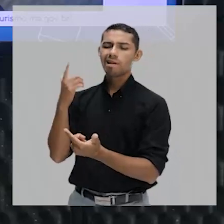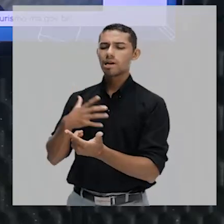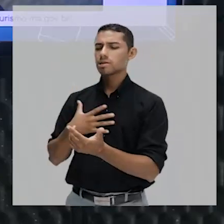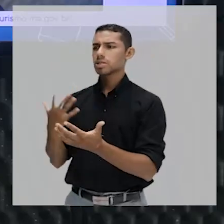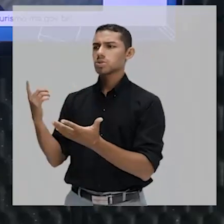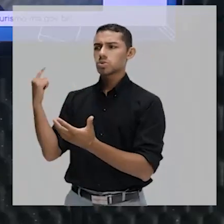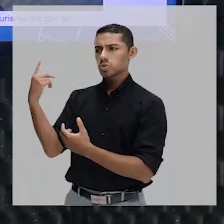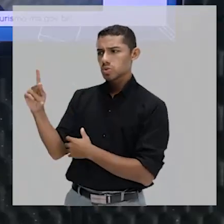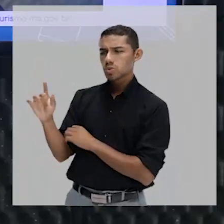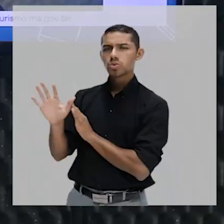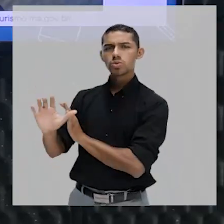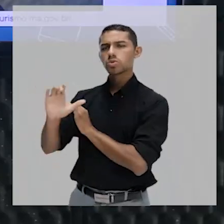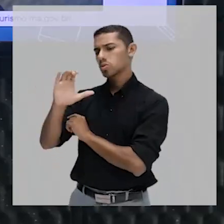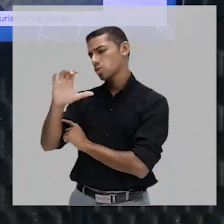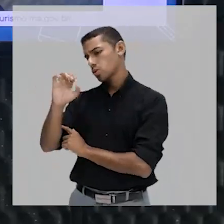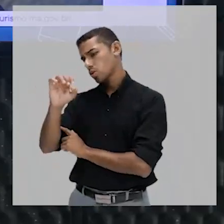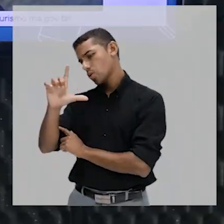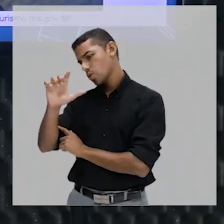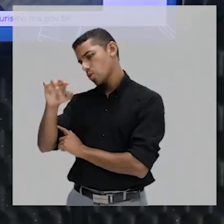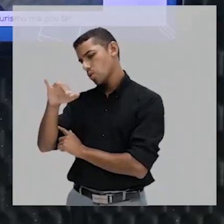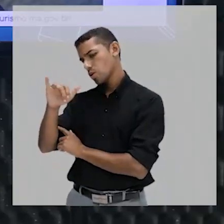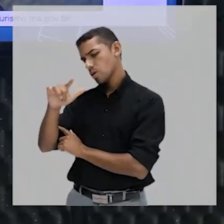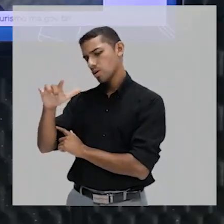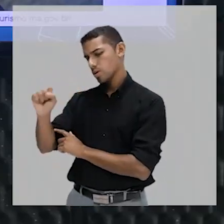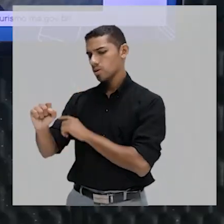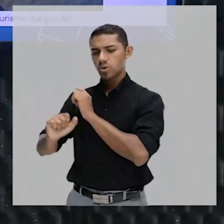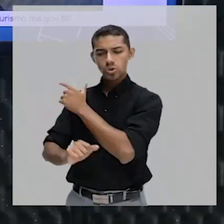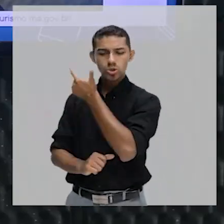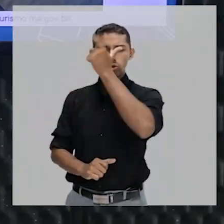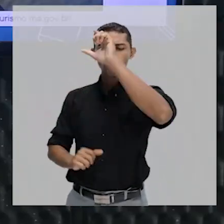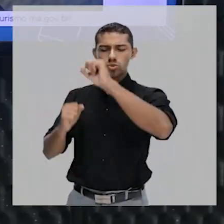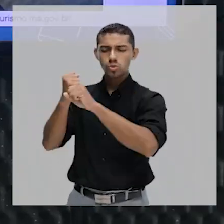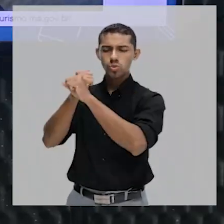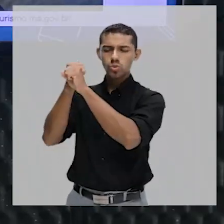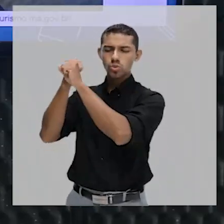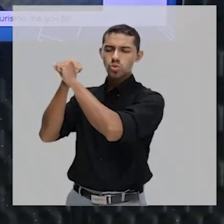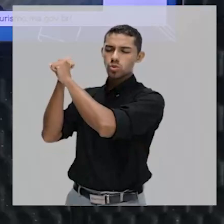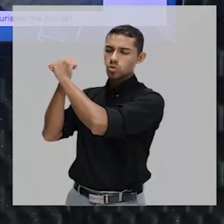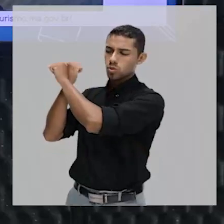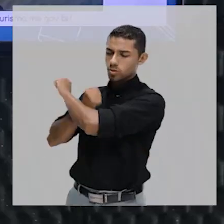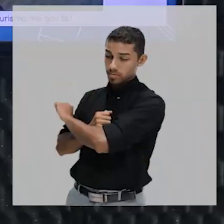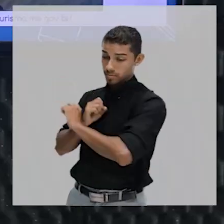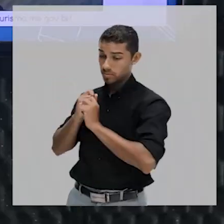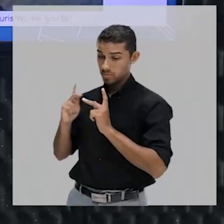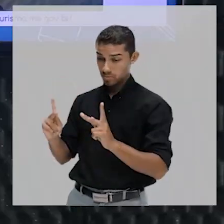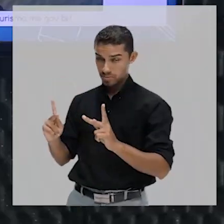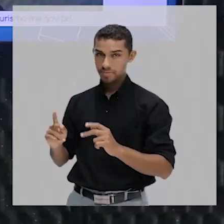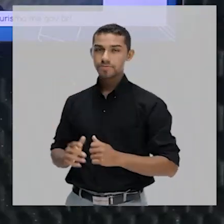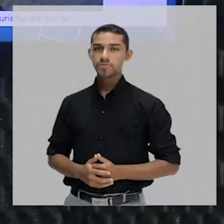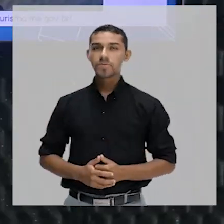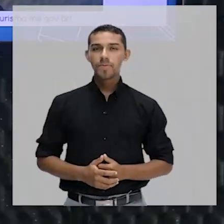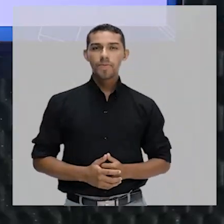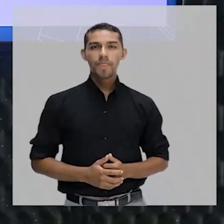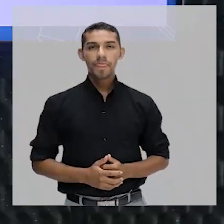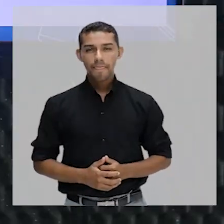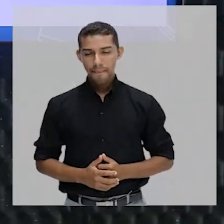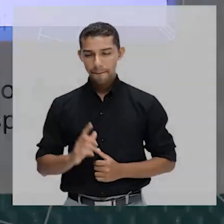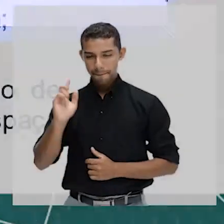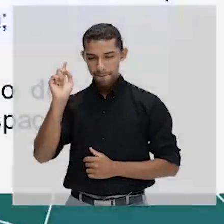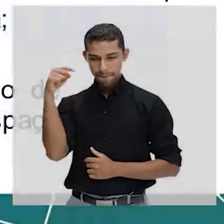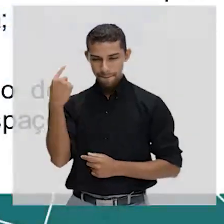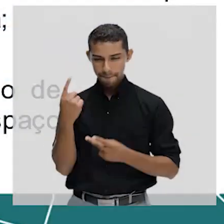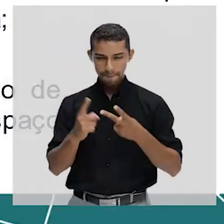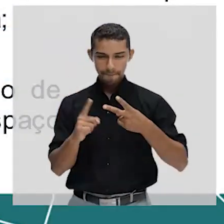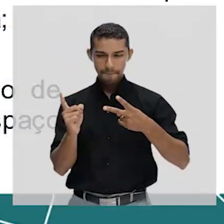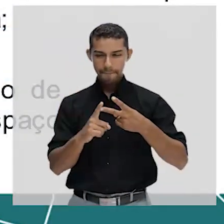traços coloniais de outros períodos, beleza? Então, conceito de paisagem, bacana, né? Próximo conceito,